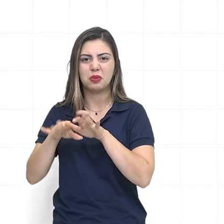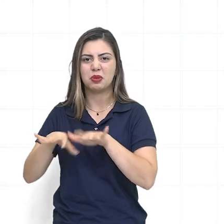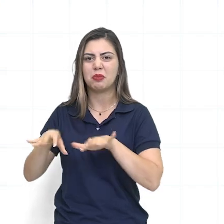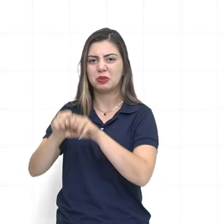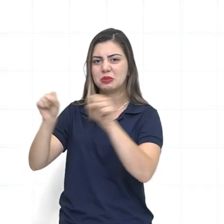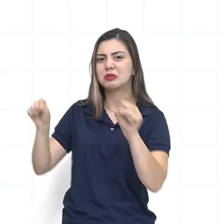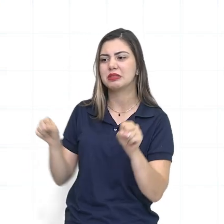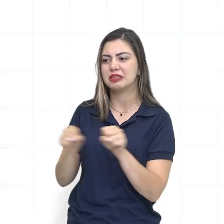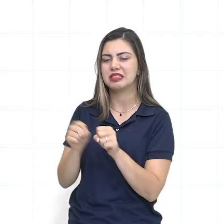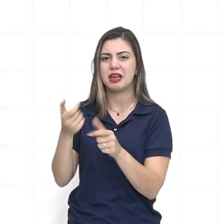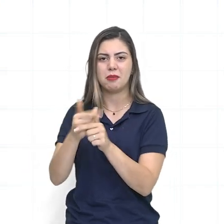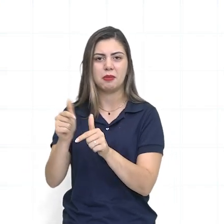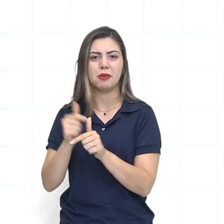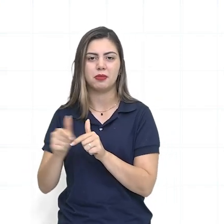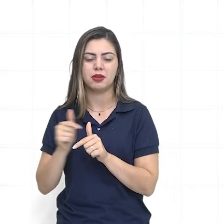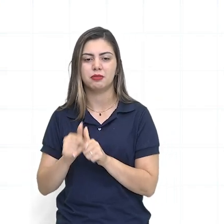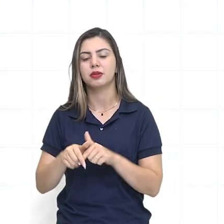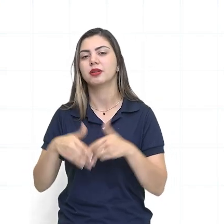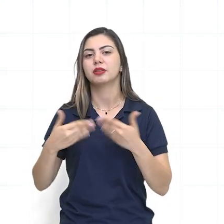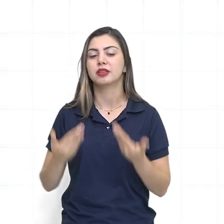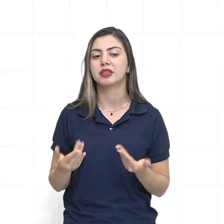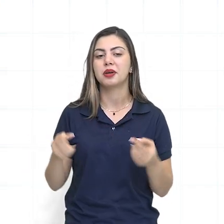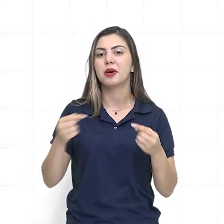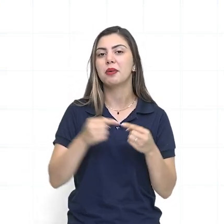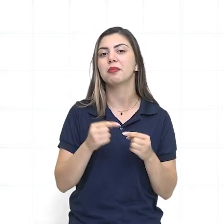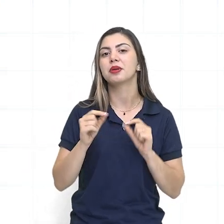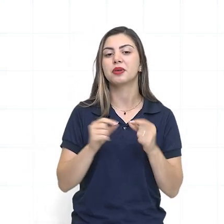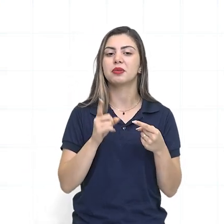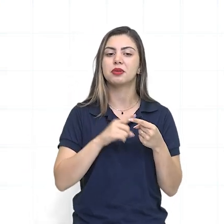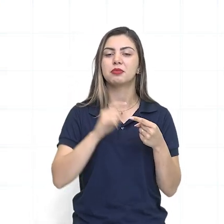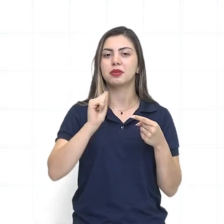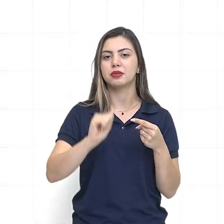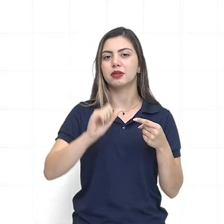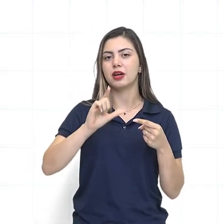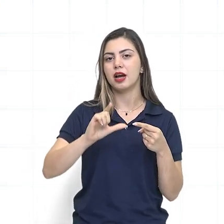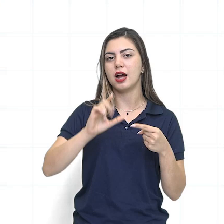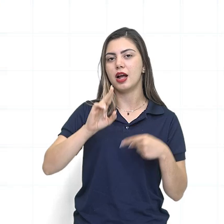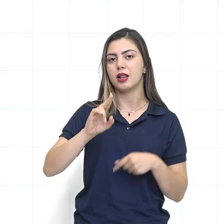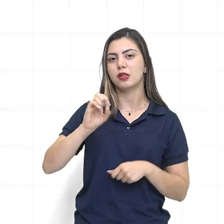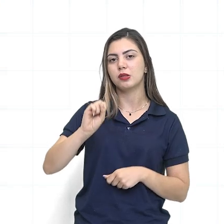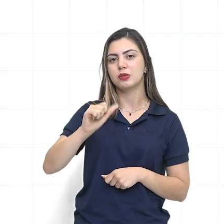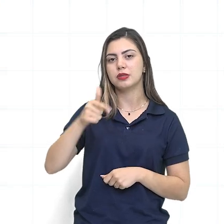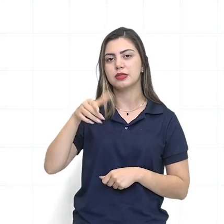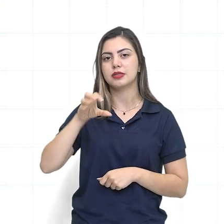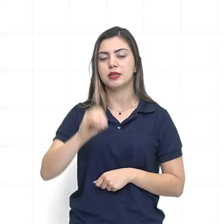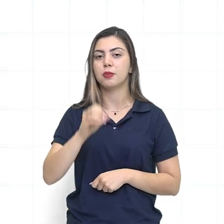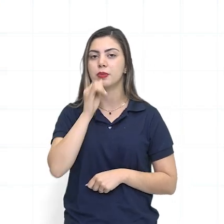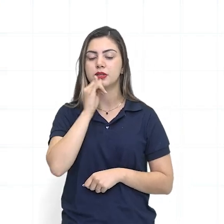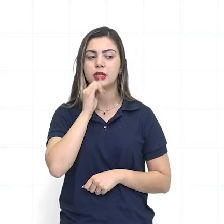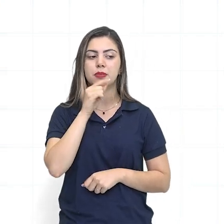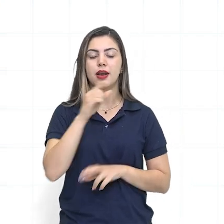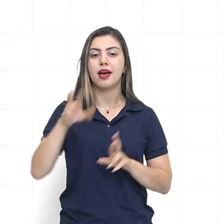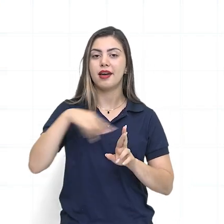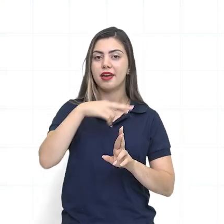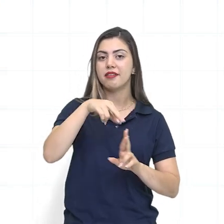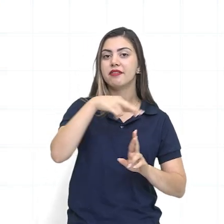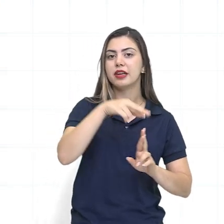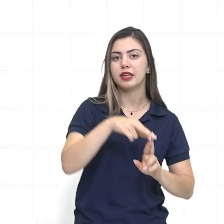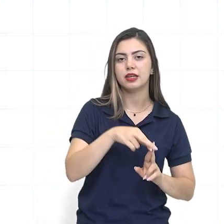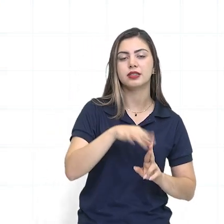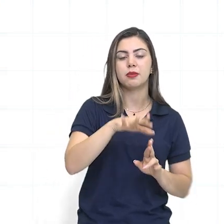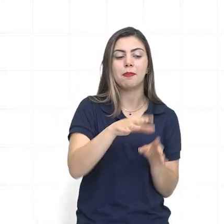tipo de intertextualidade aí chamada alusão, né? Que você faz a referência a algo anterior